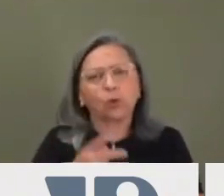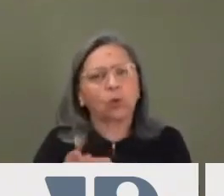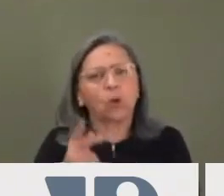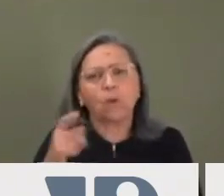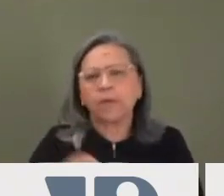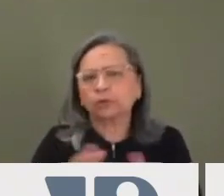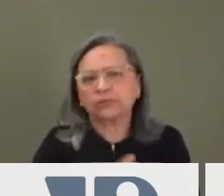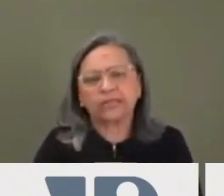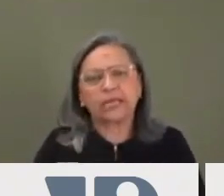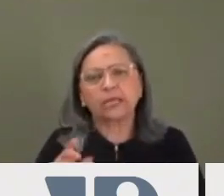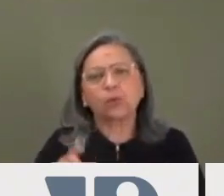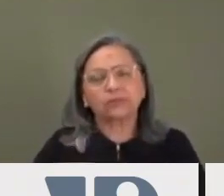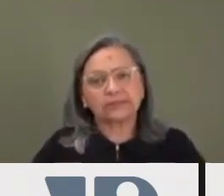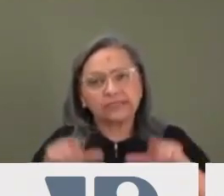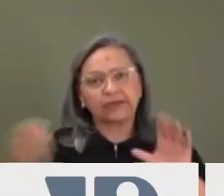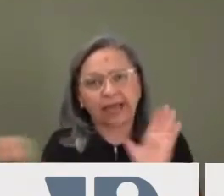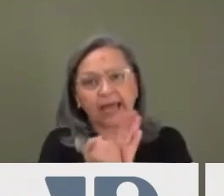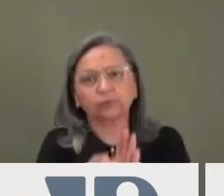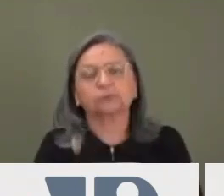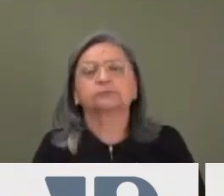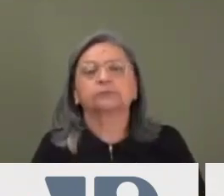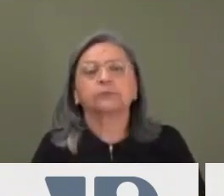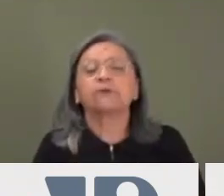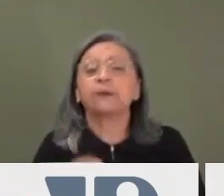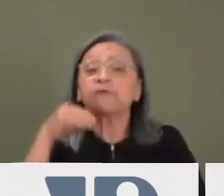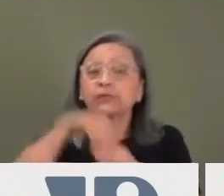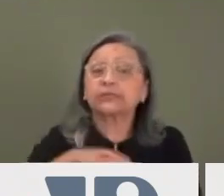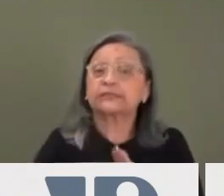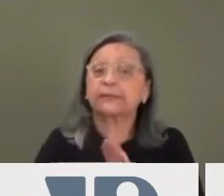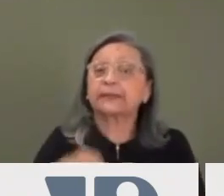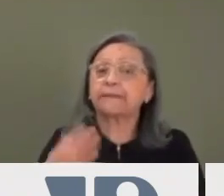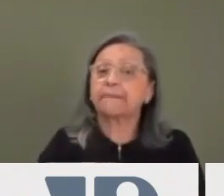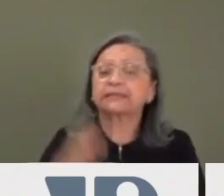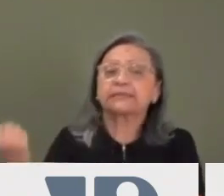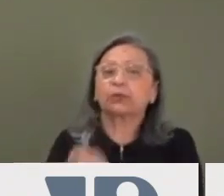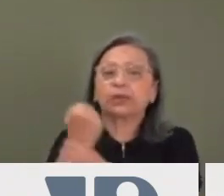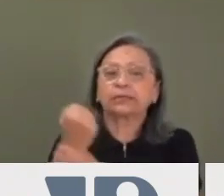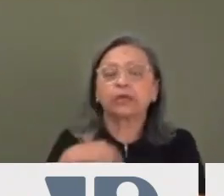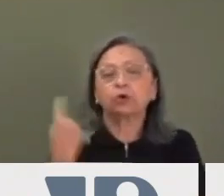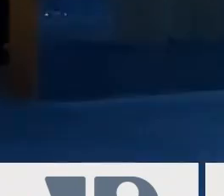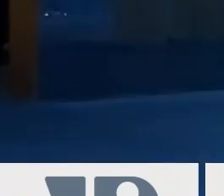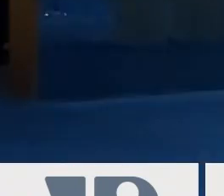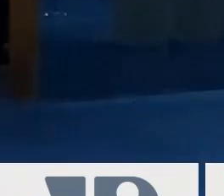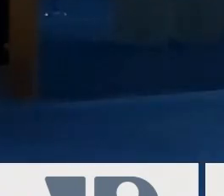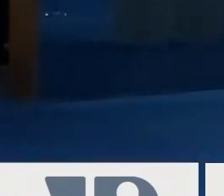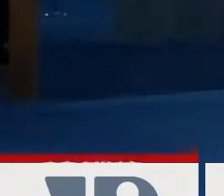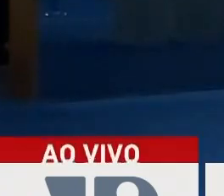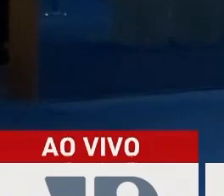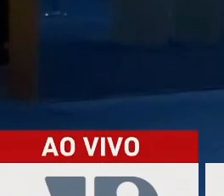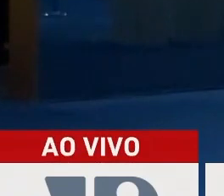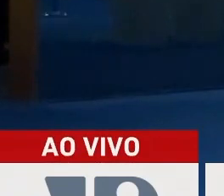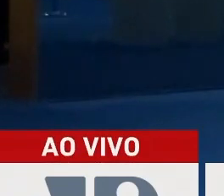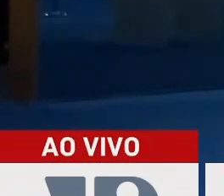Revalida. Então vamos votar esse destaque para dar mais segurança jurídica ao nosso povo.